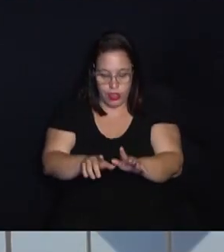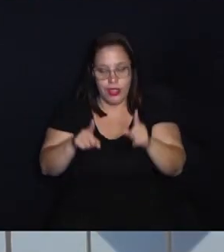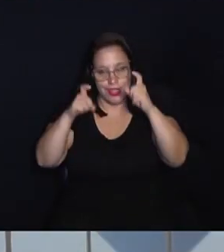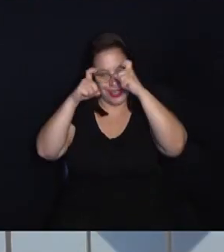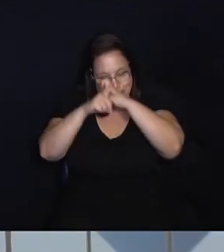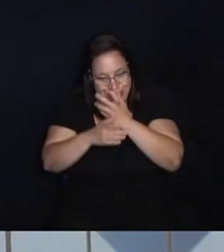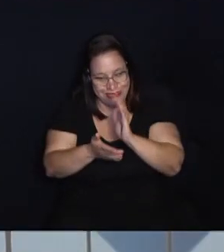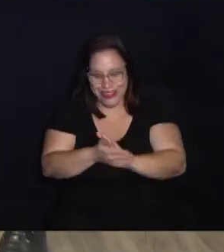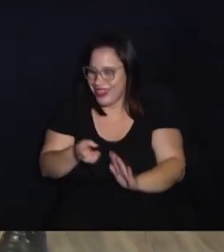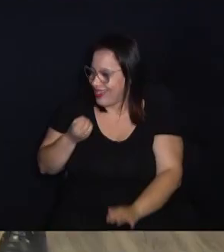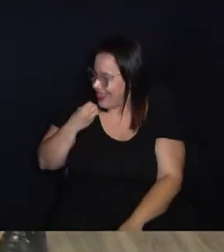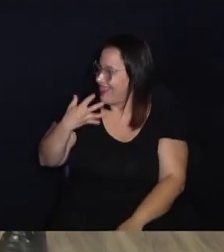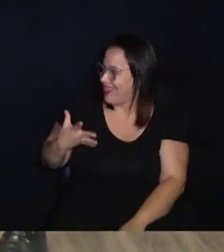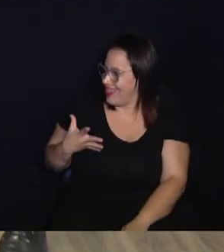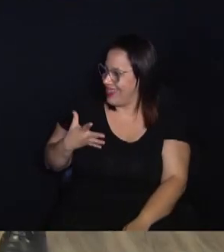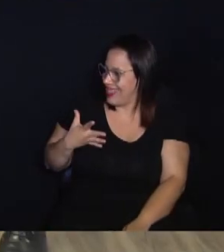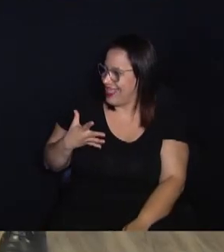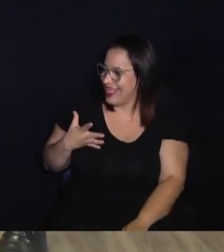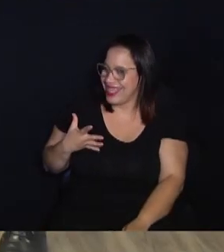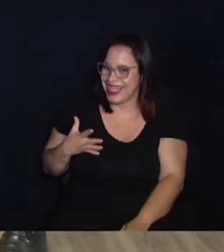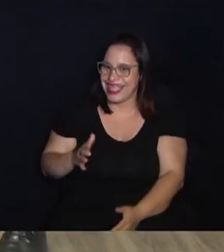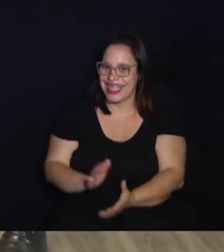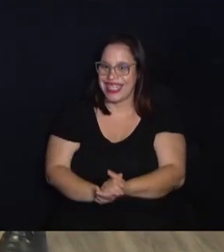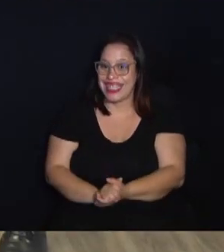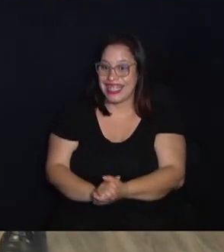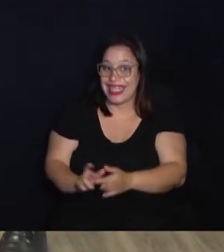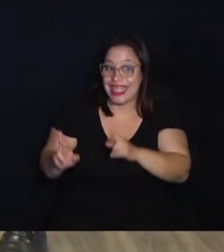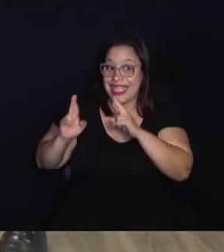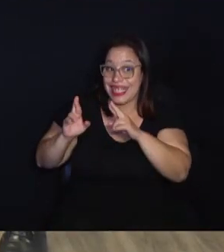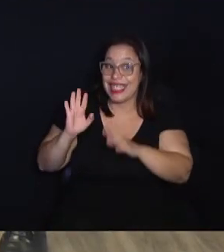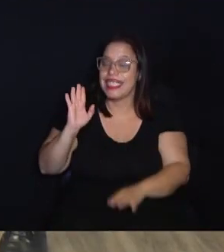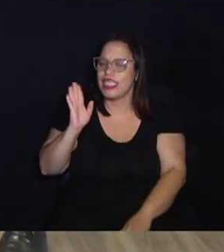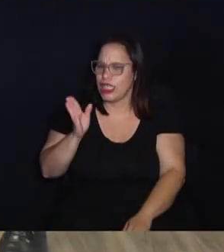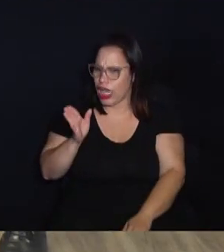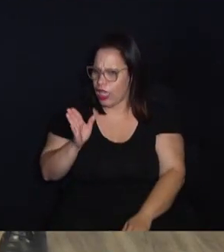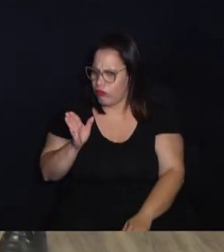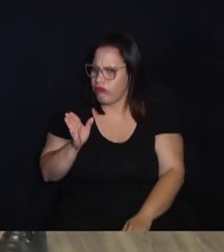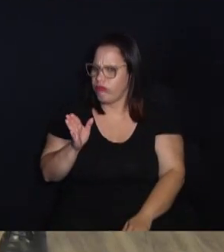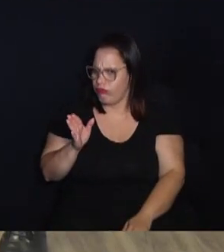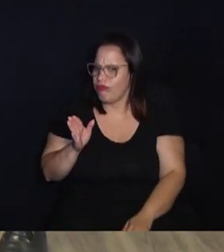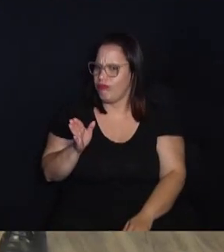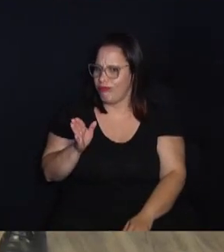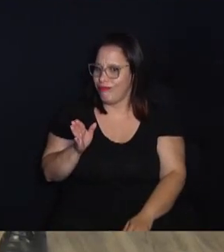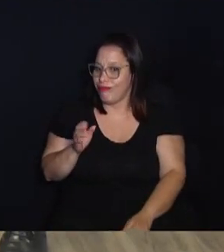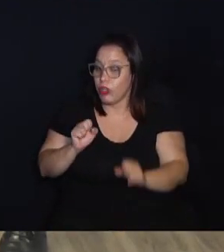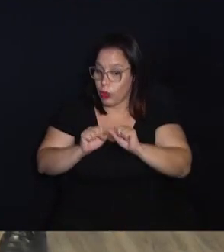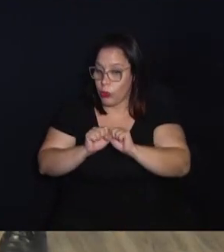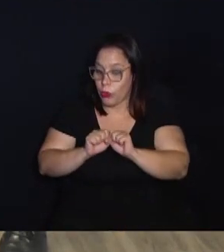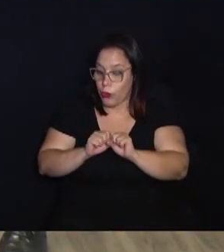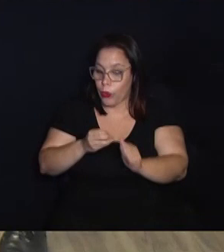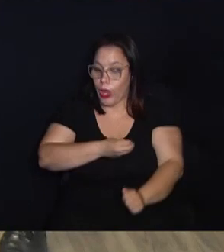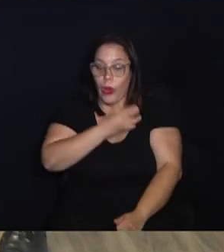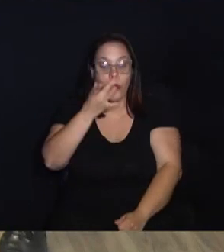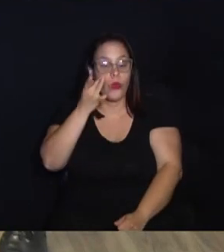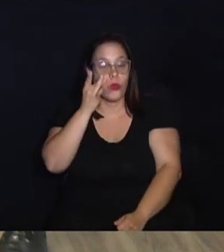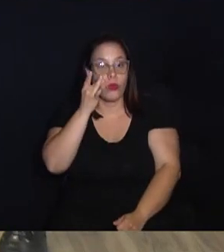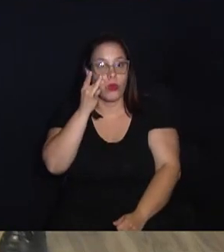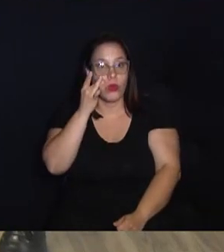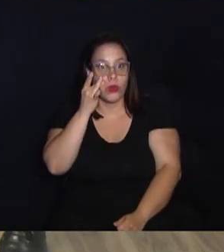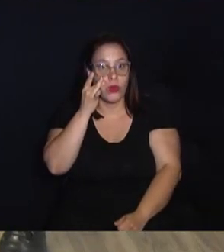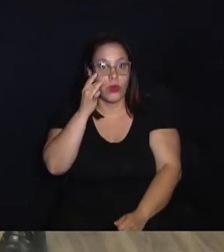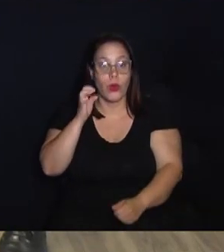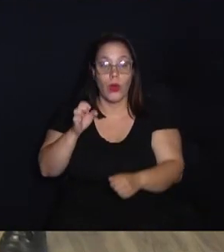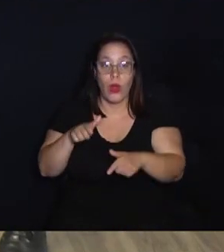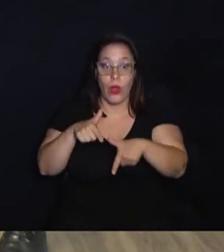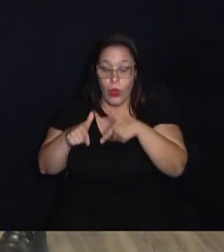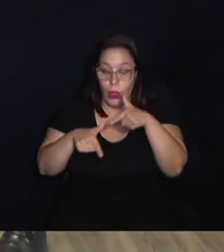adversidades. Ótimo. E sobre esse otimismo, já no Jornal Câmara Notícia, ao vivo, nós vamos falar sobre emprego,